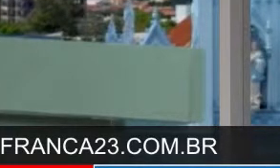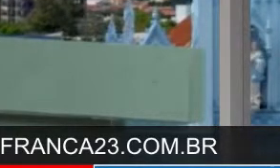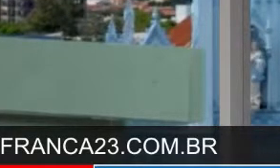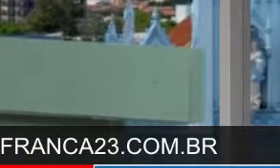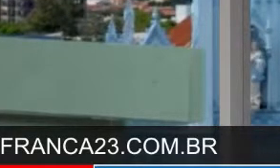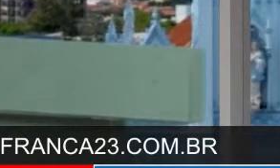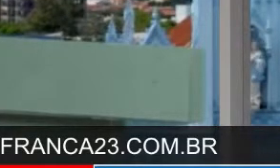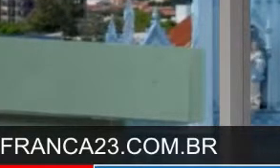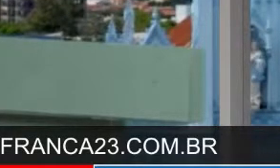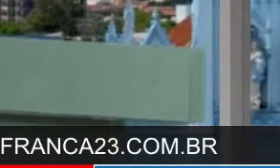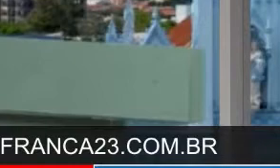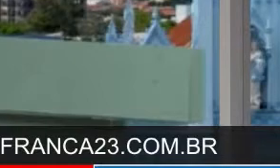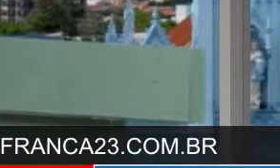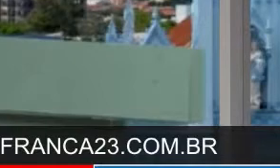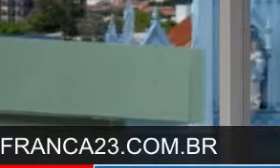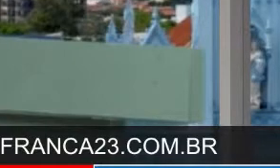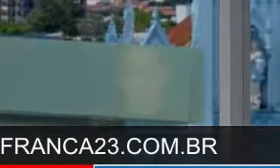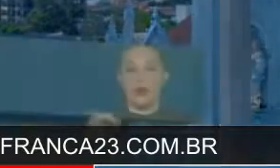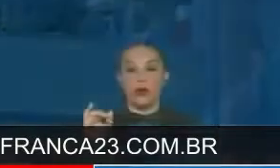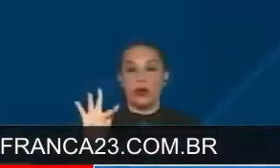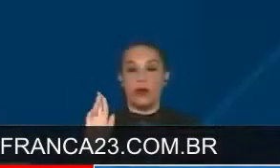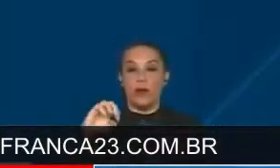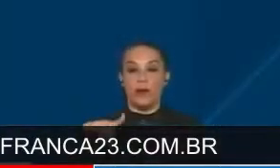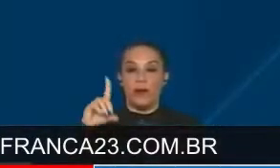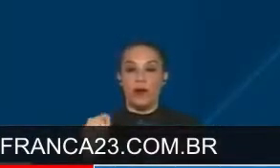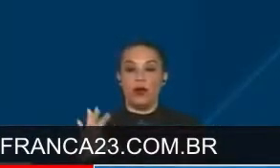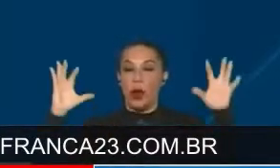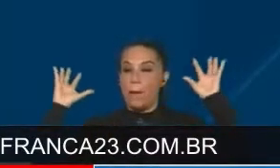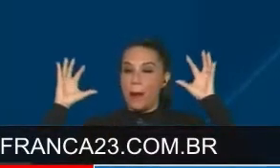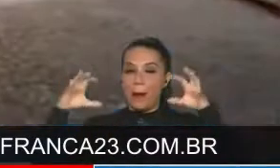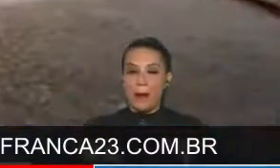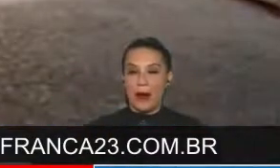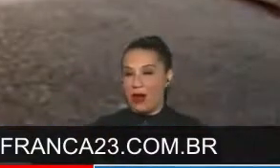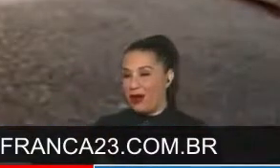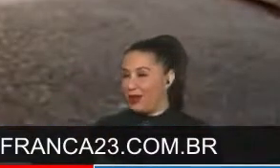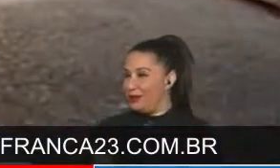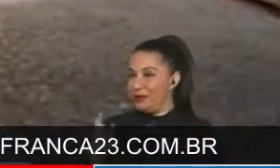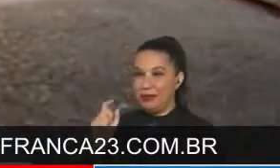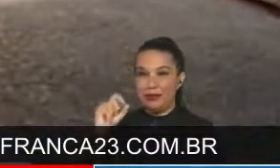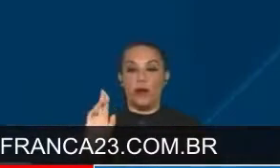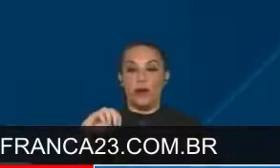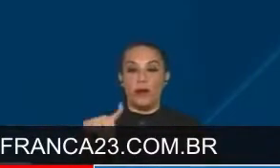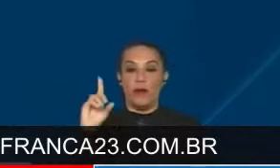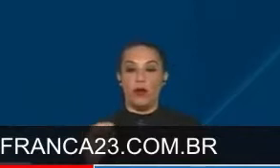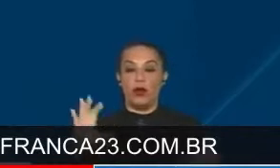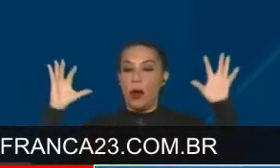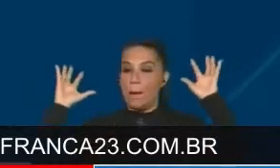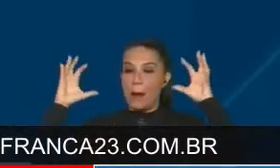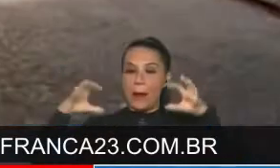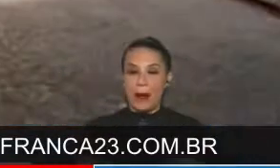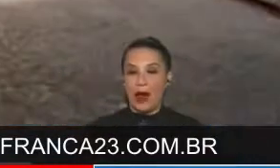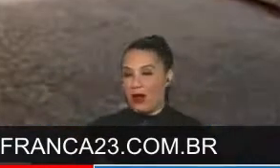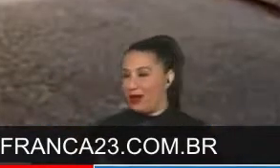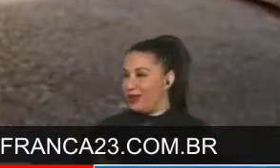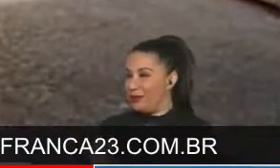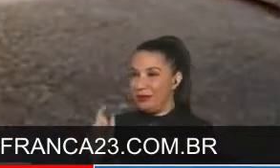você vê agora aqui no JR23, vamos ver. Em Poço Fundo, a chuva forte foi acompanhada de muito granizo,